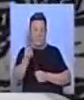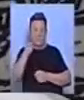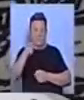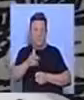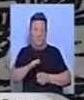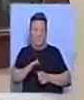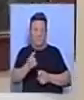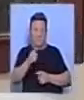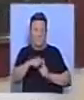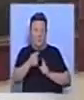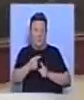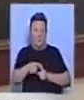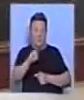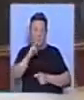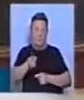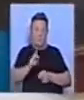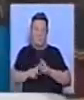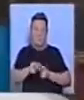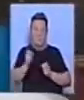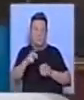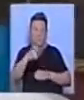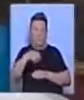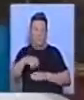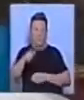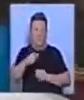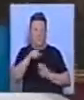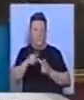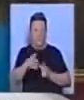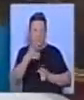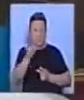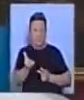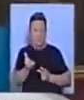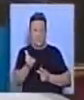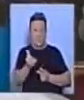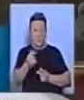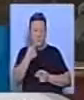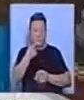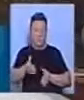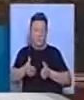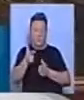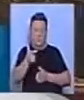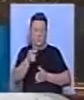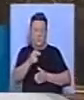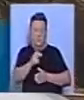menos um ano em maio e manda fazer um novo tempo real representei a segunda encarnação tutorial